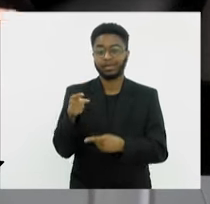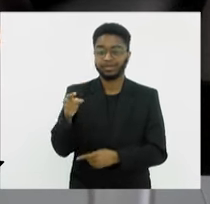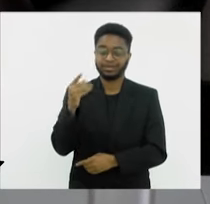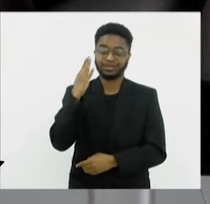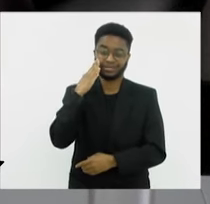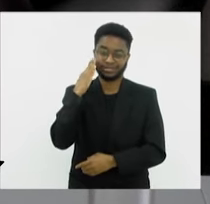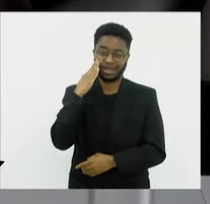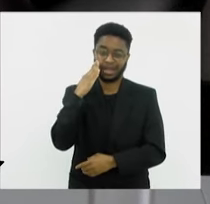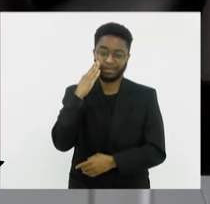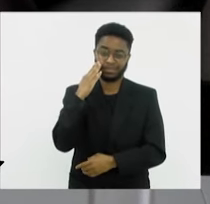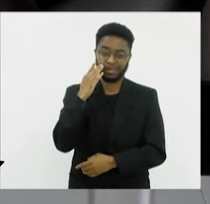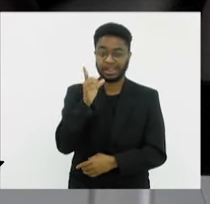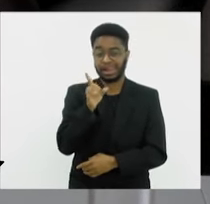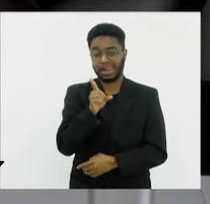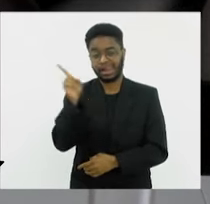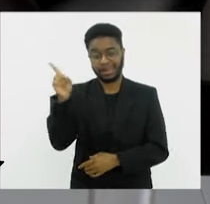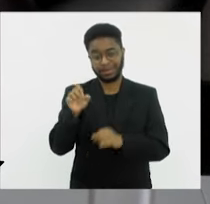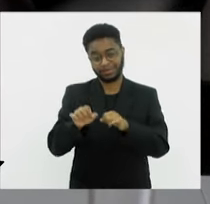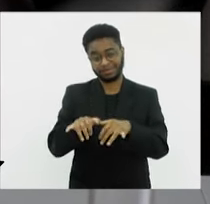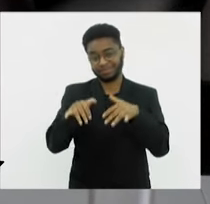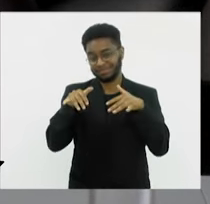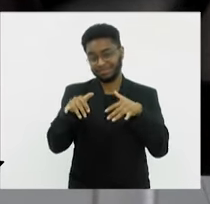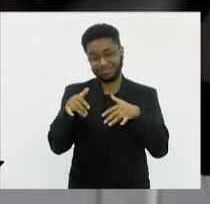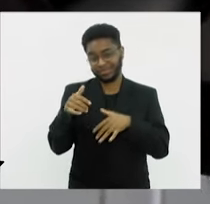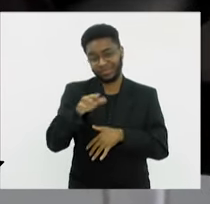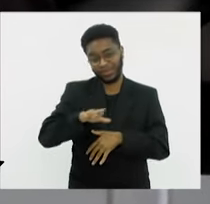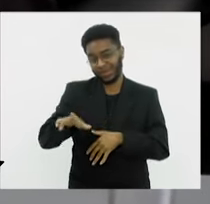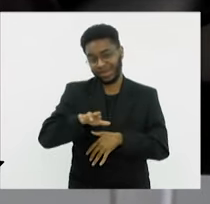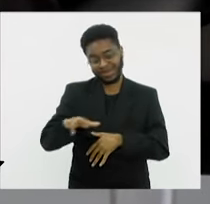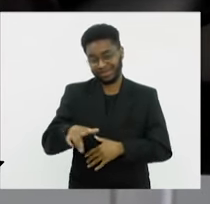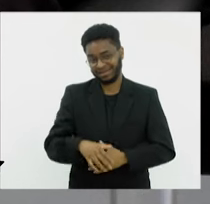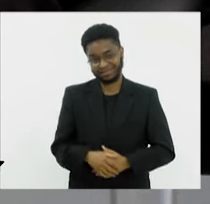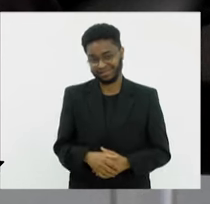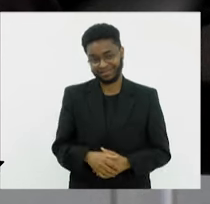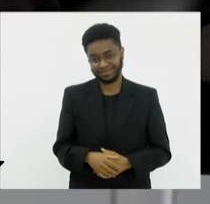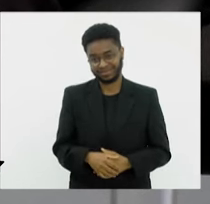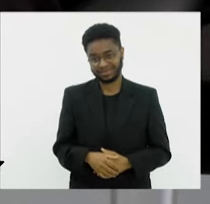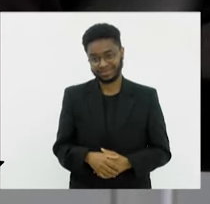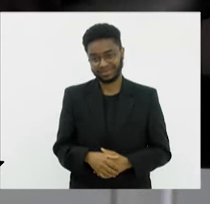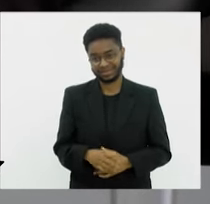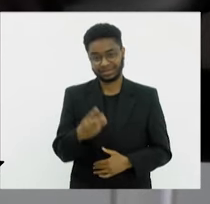no plenário não vai ser